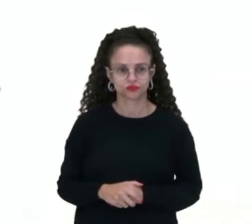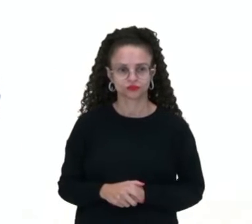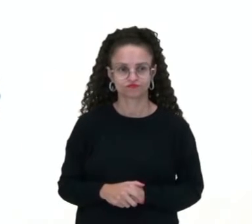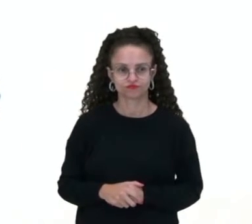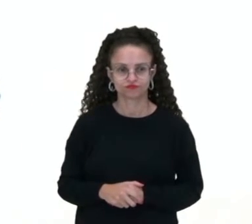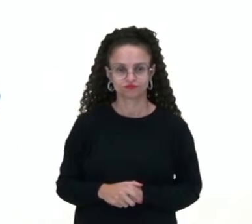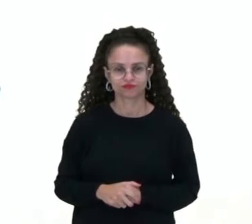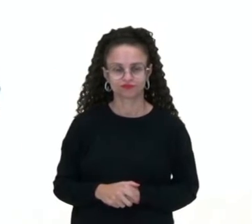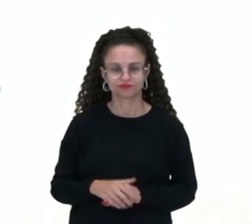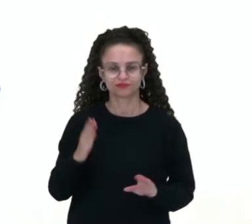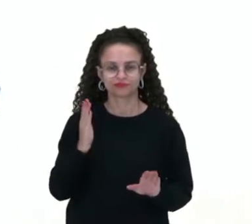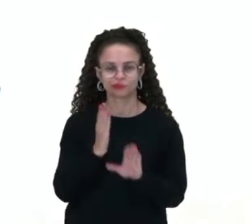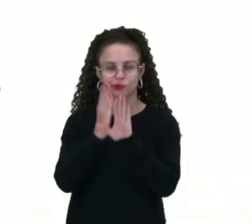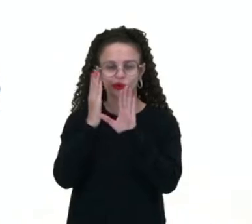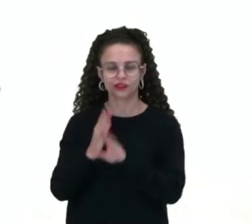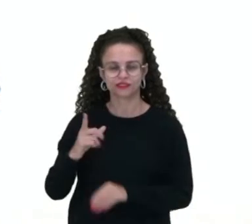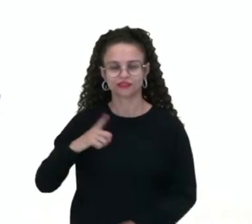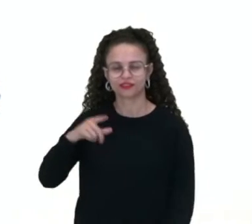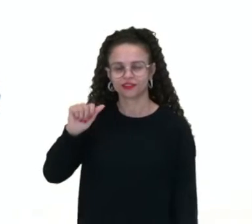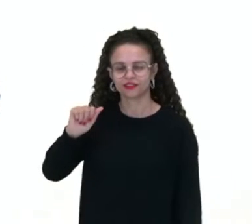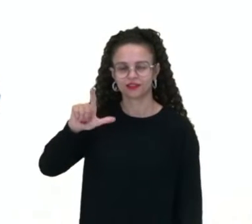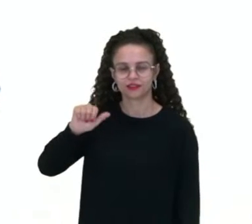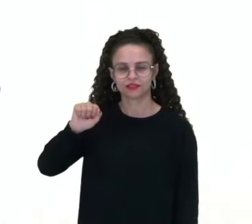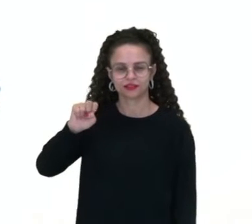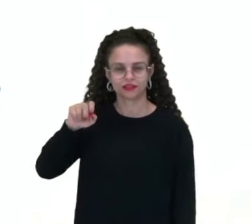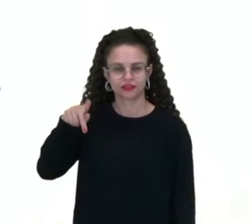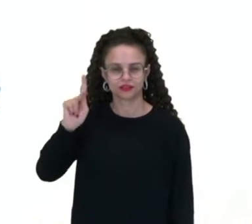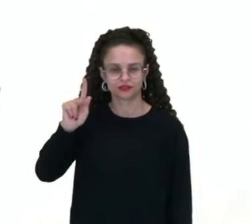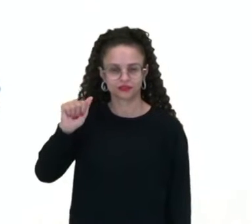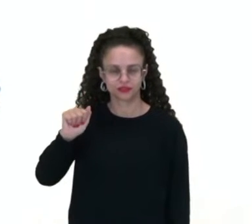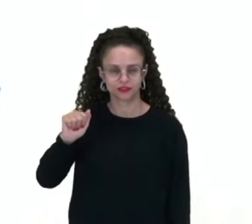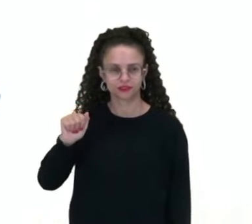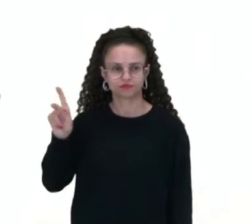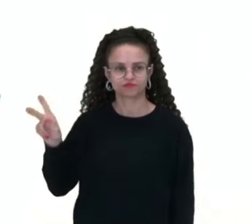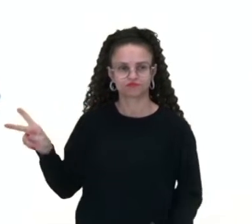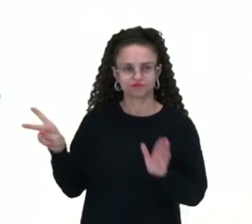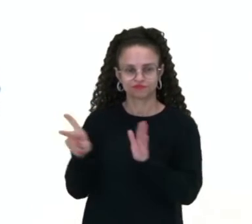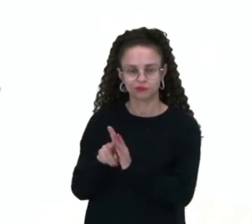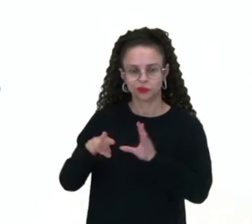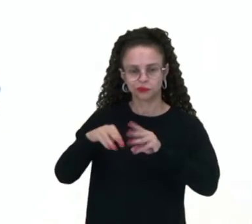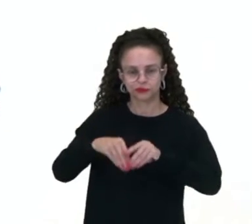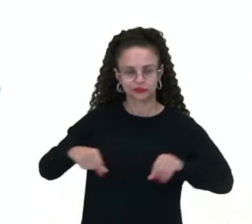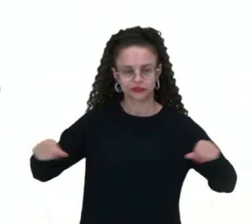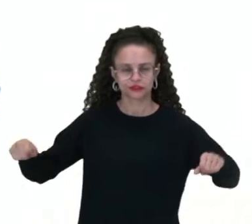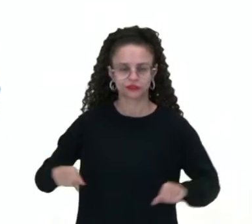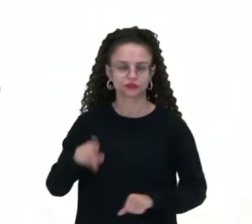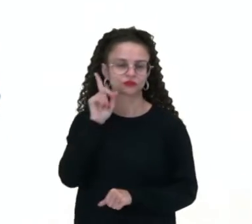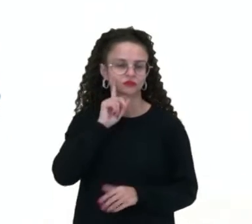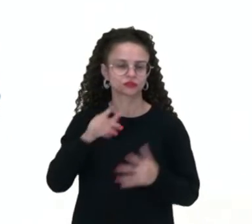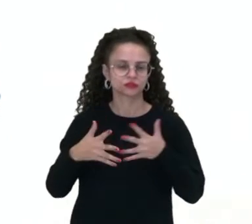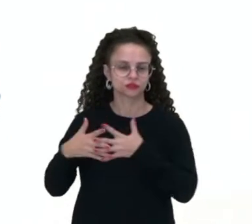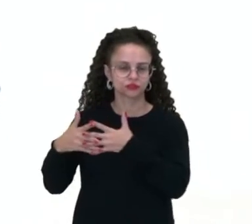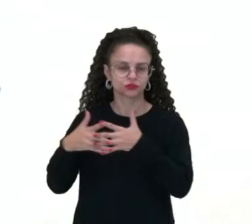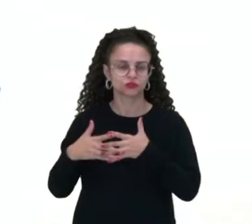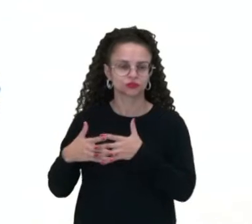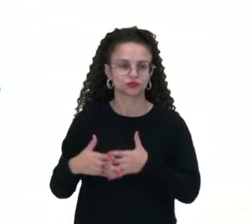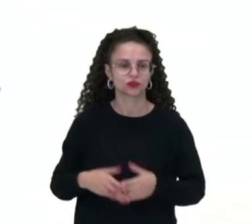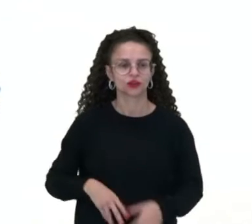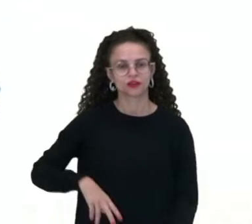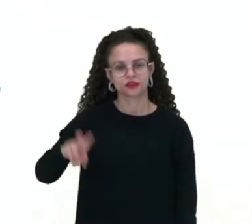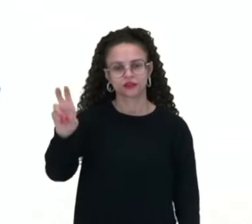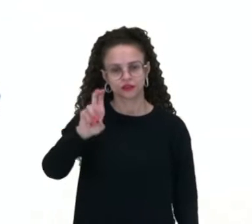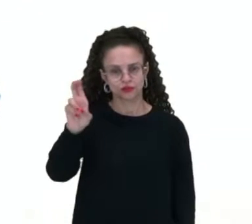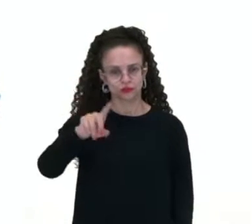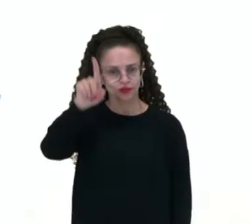então do Alasca, né? Somando com o Alasca e com o Havaí, que pertence ao território dos Estados Unidos da América. Aí sim vem o Brasil